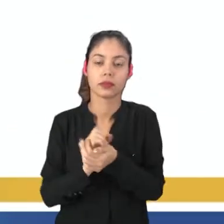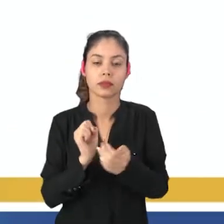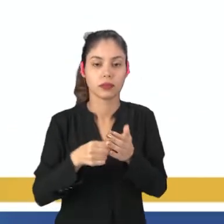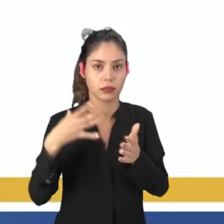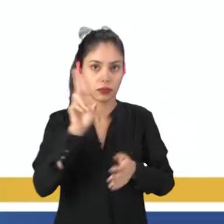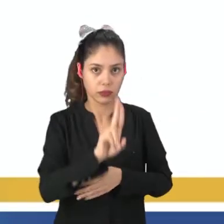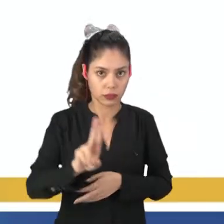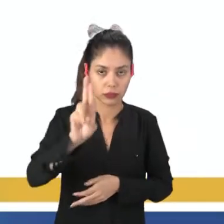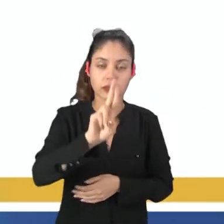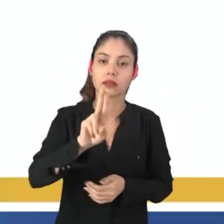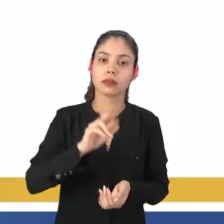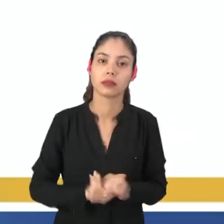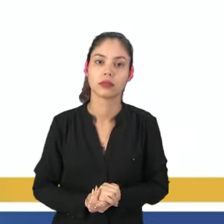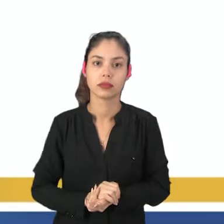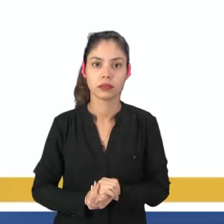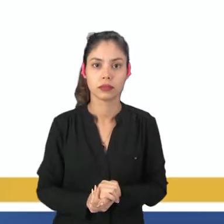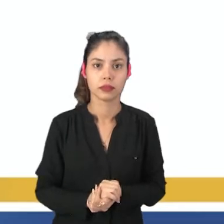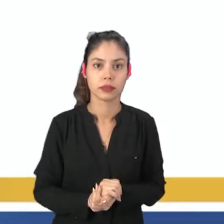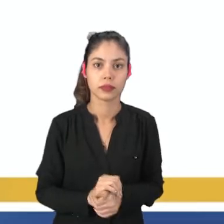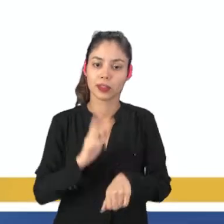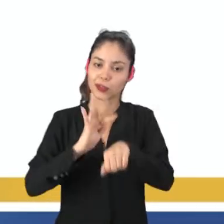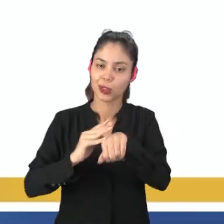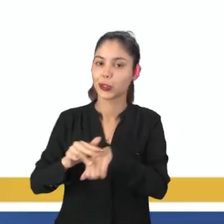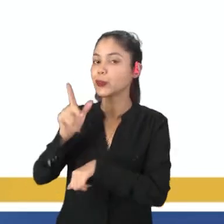utilizada na